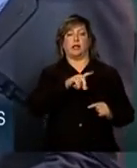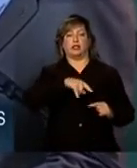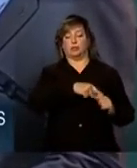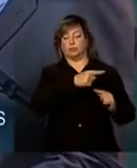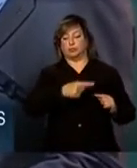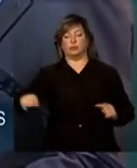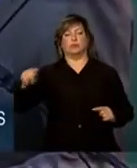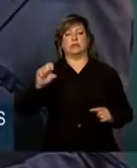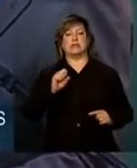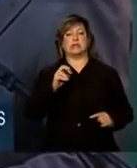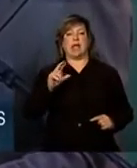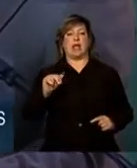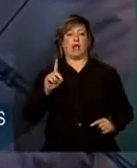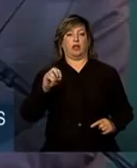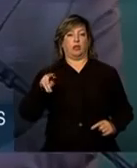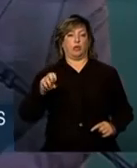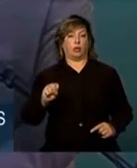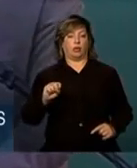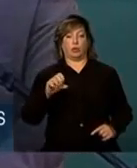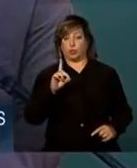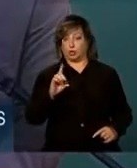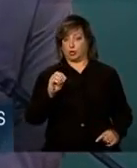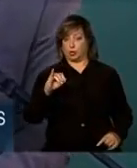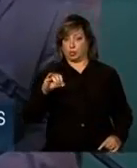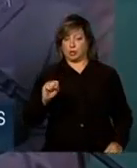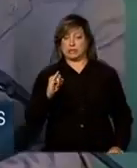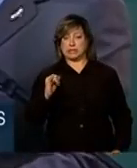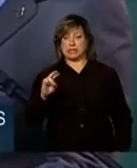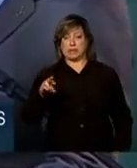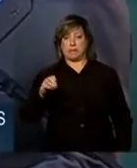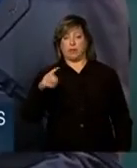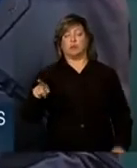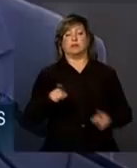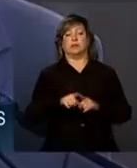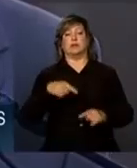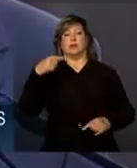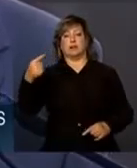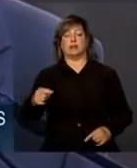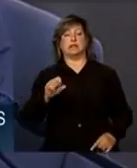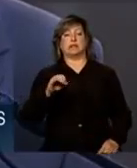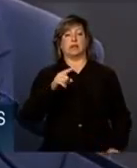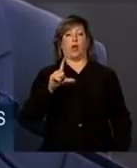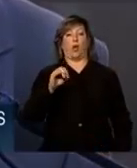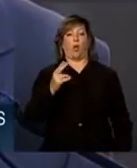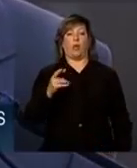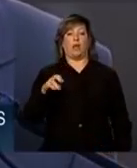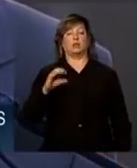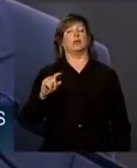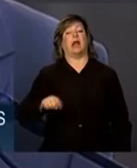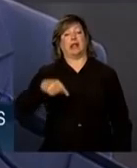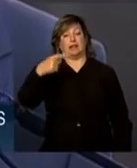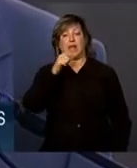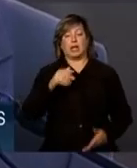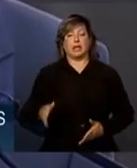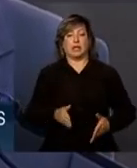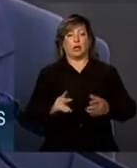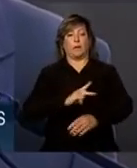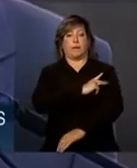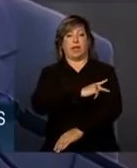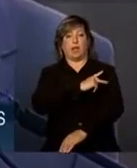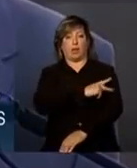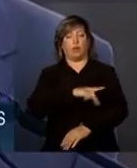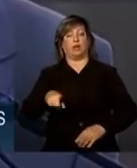Dois Irmãos, chegando no São Lourenço e de lá no Rio Piauí. para a interligação das bacias do Rio